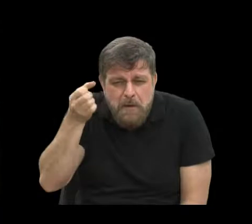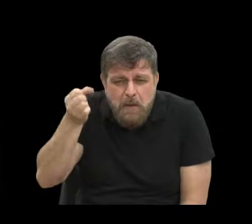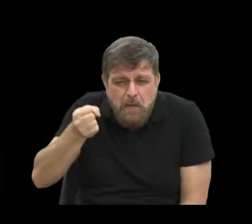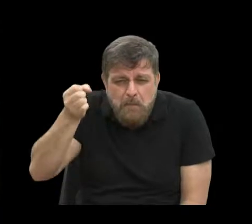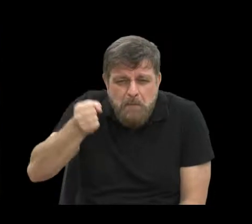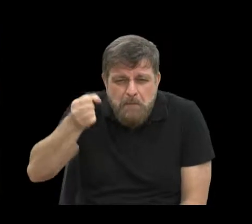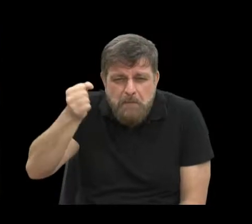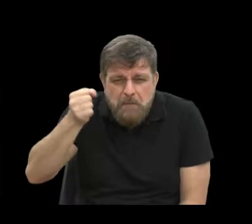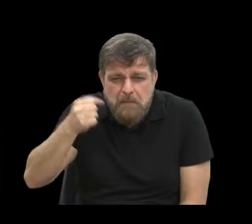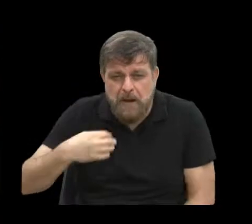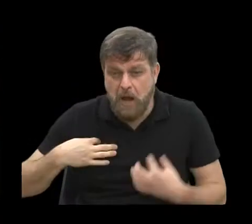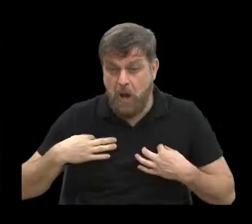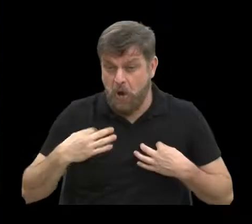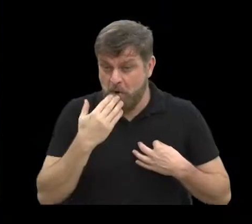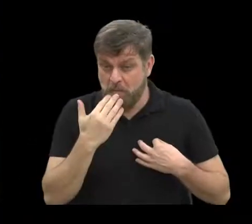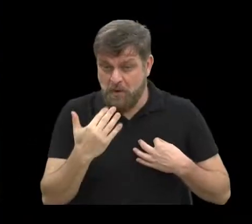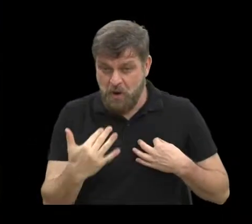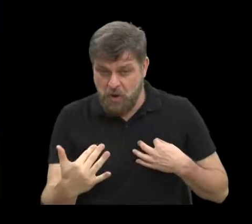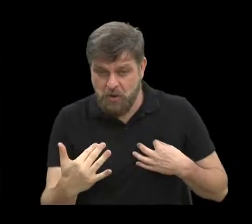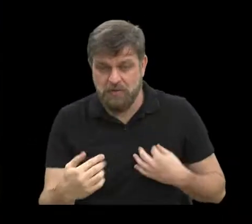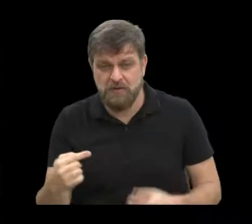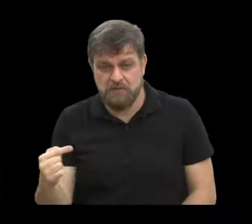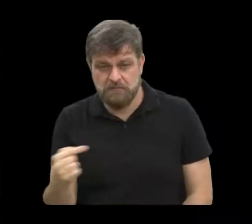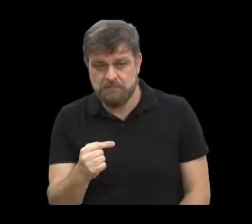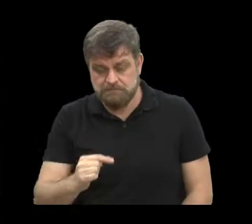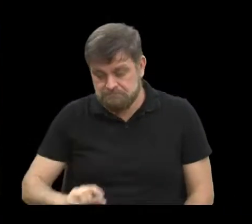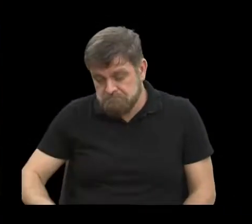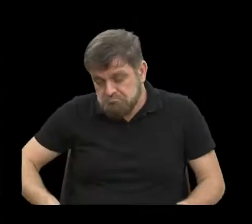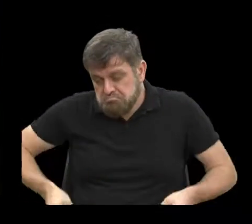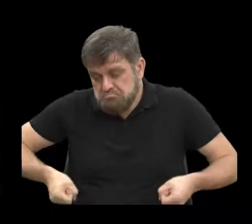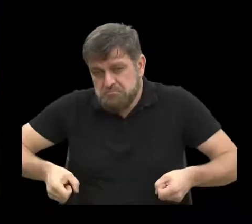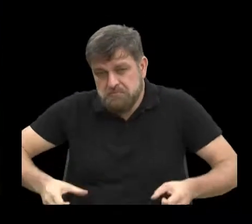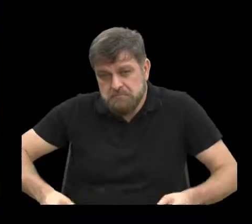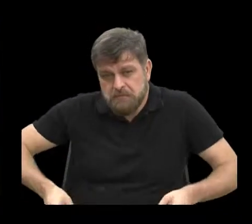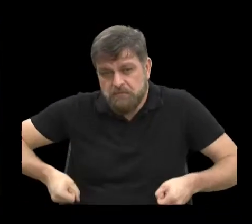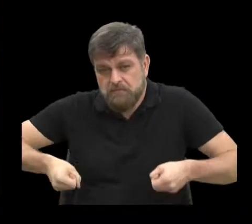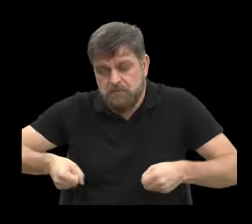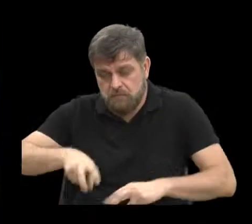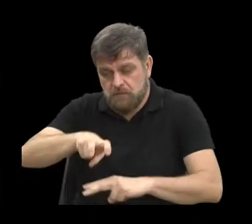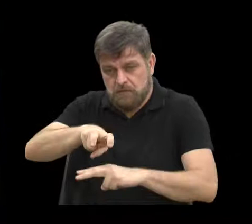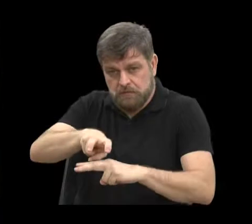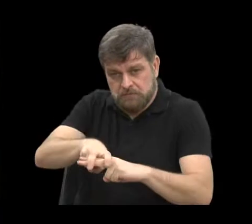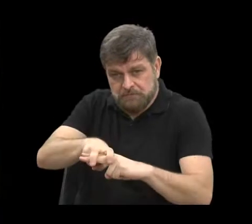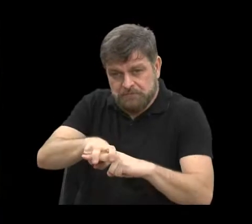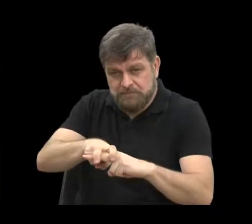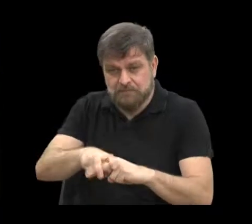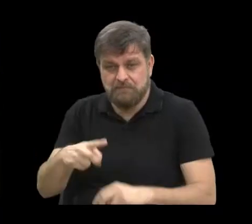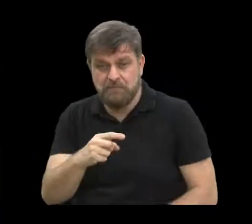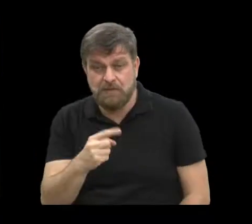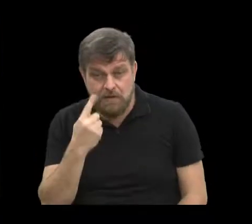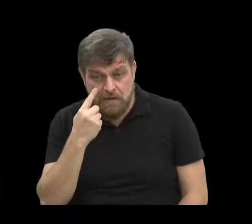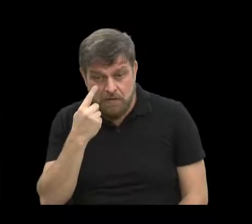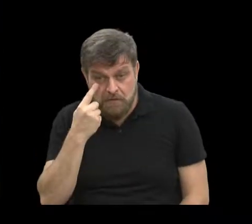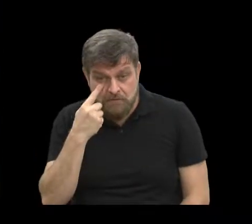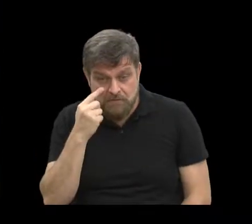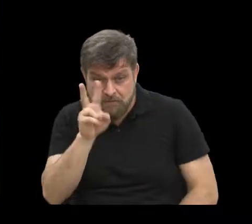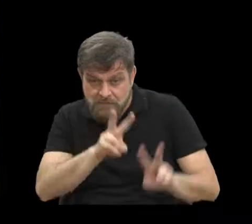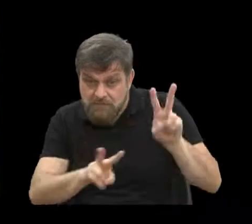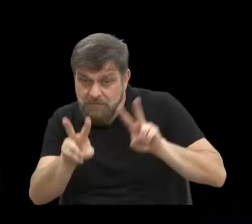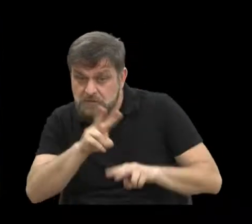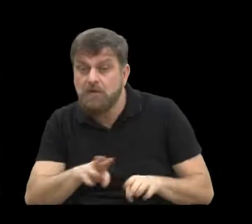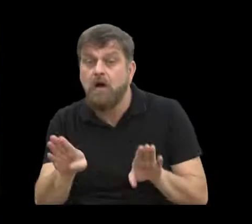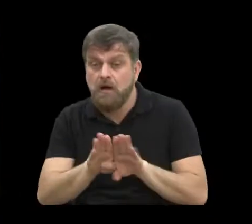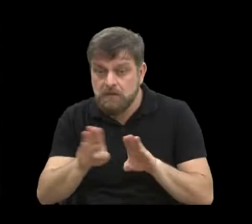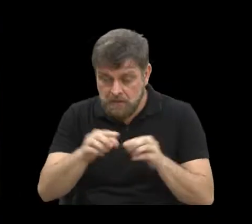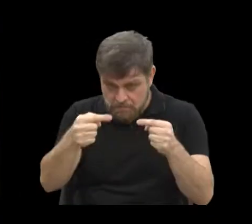roupas coloridas, né? Para demonstrar aí visualmente que o benefício também é para pessoa